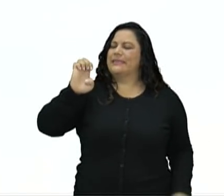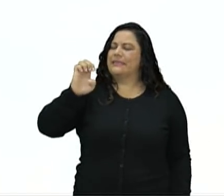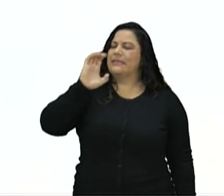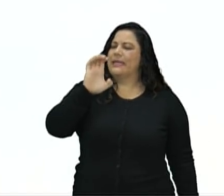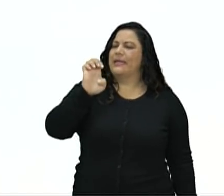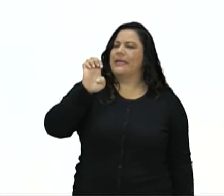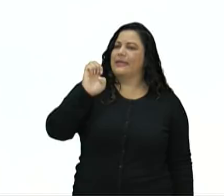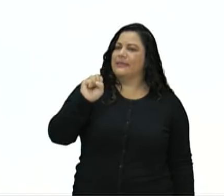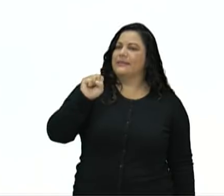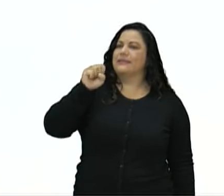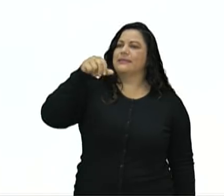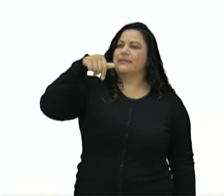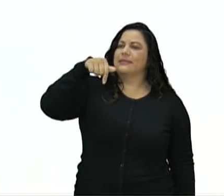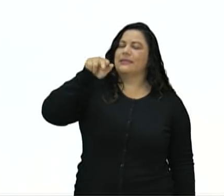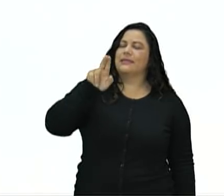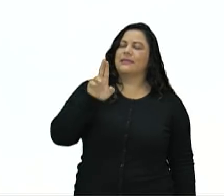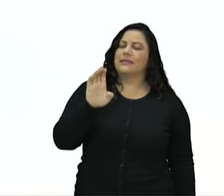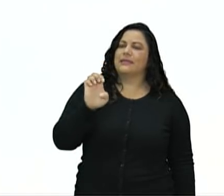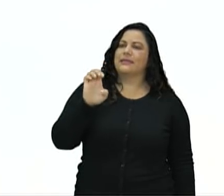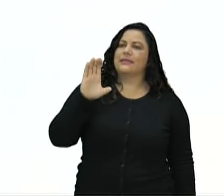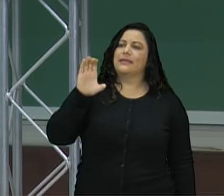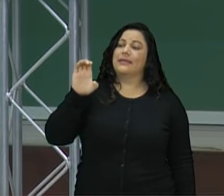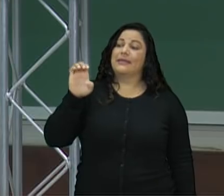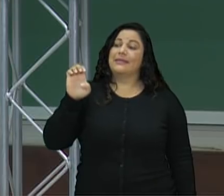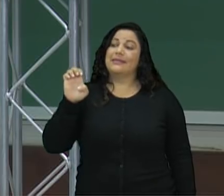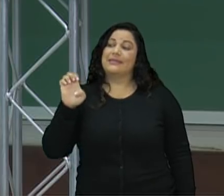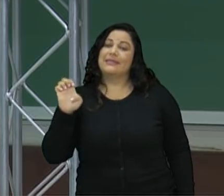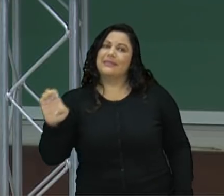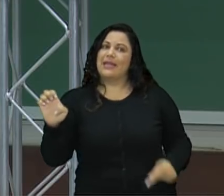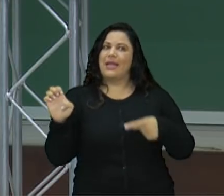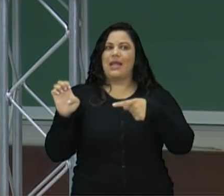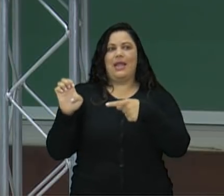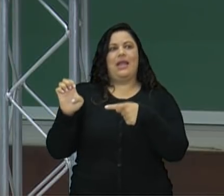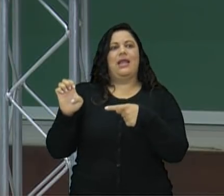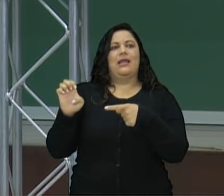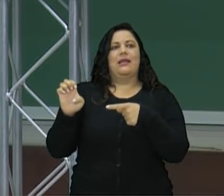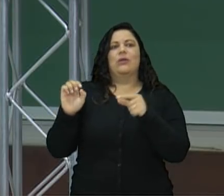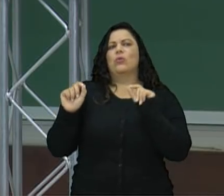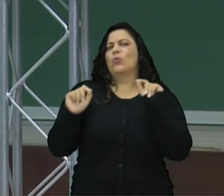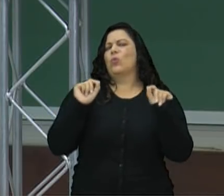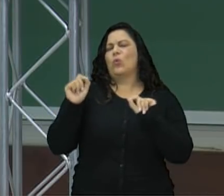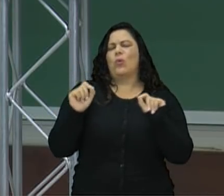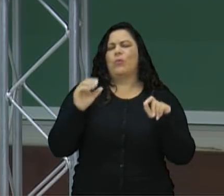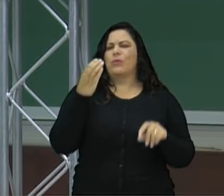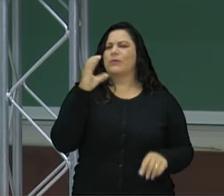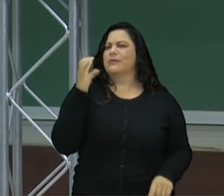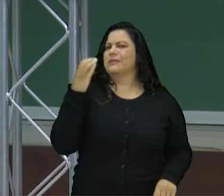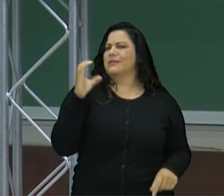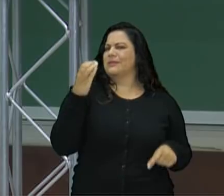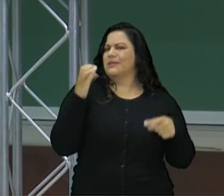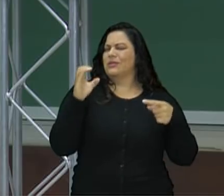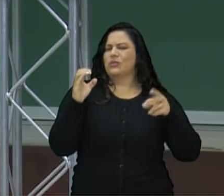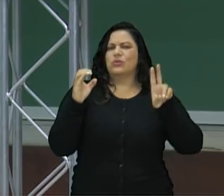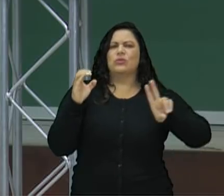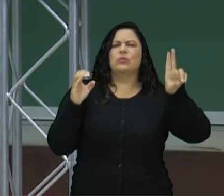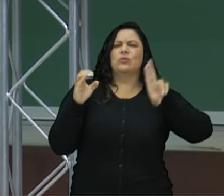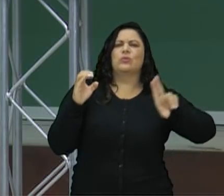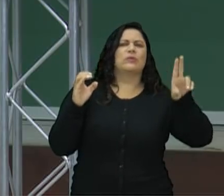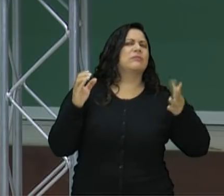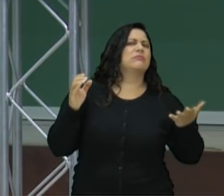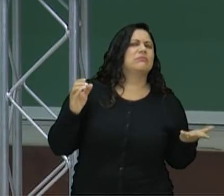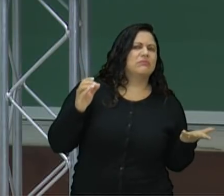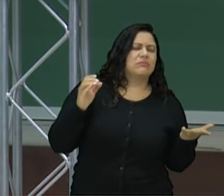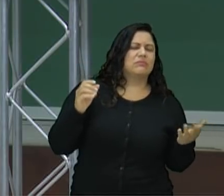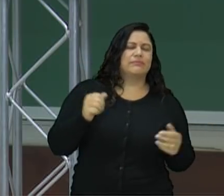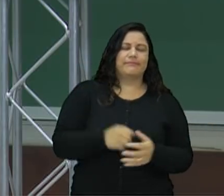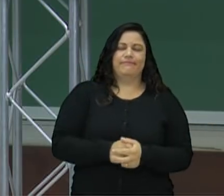só para a gente retomar o uso da C cedilha, pessoal, então, ó, só se usa C cedilha antes de A, O, U, tá? Então,